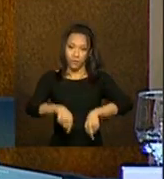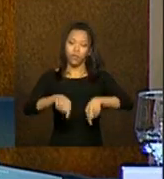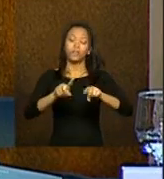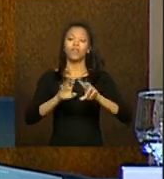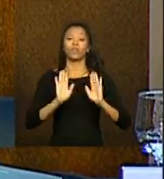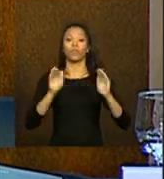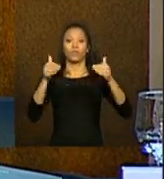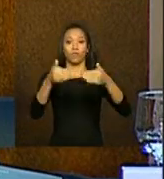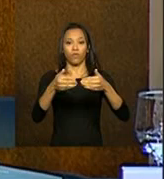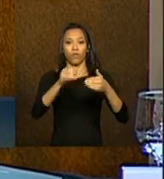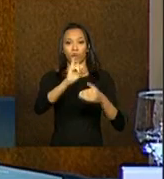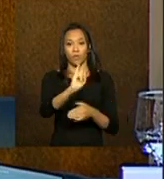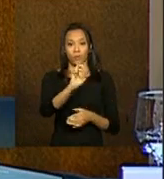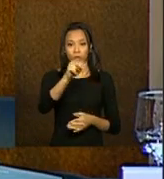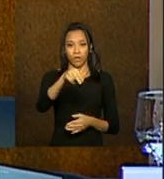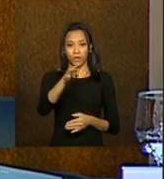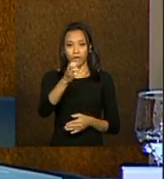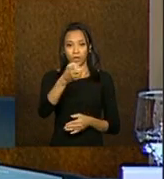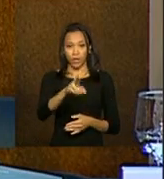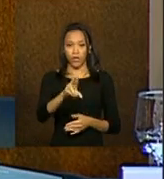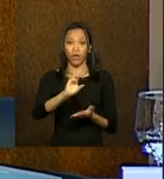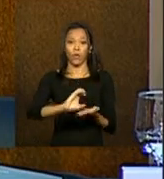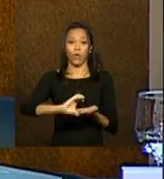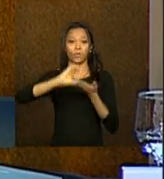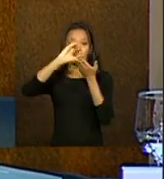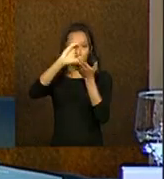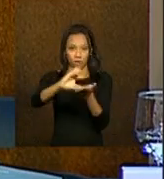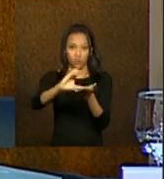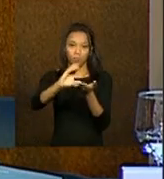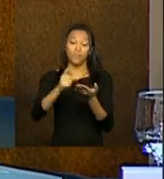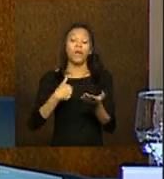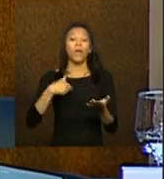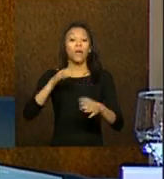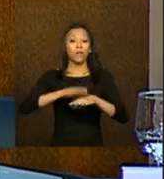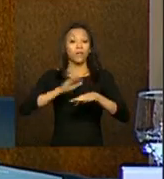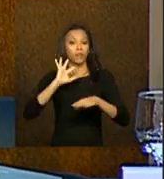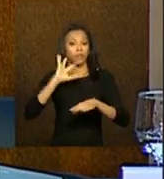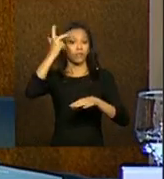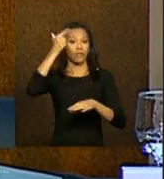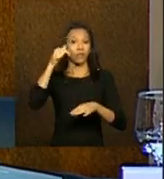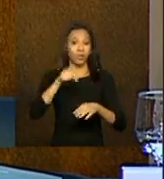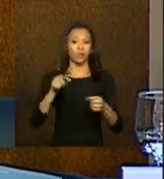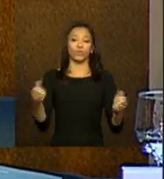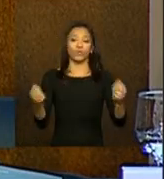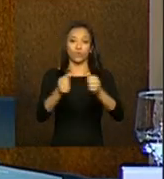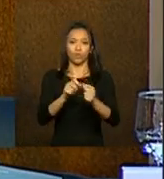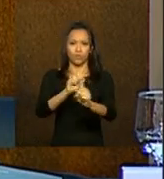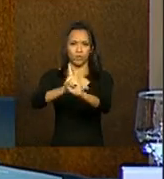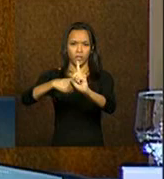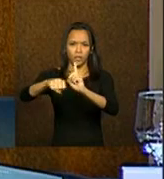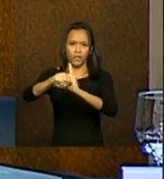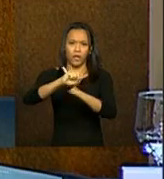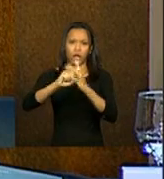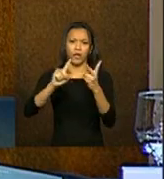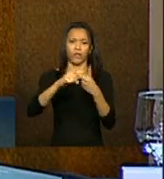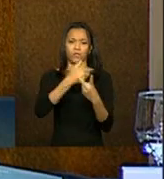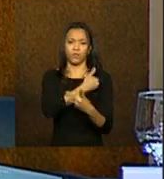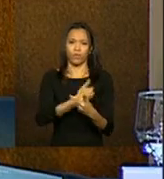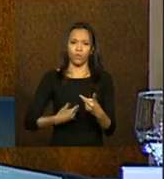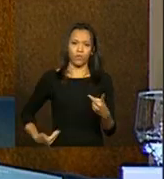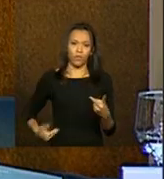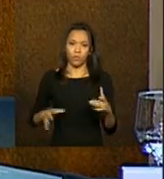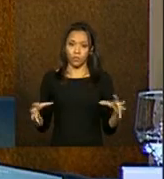Essa, acho que é importante também dizer que essa decisão tomada aqui em conjunto governo e sociedade civil, ela antecipou